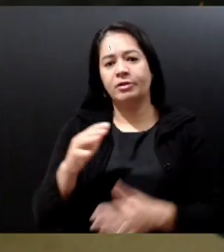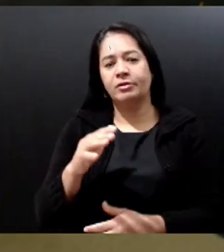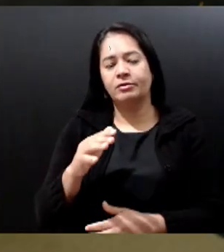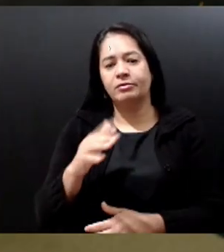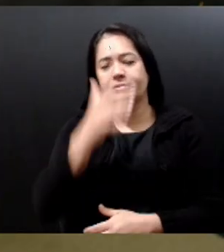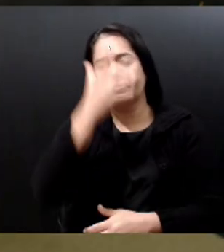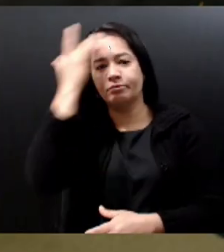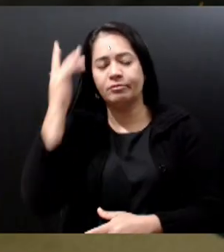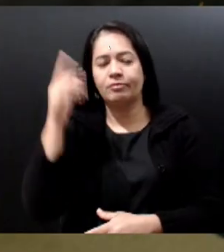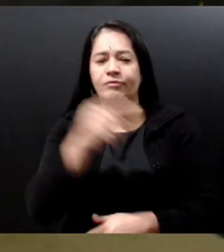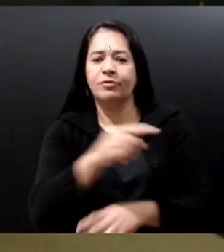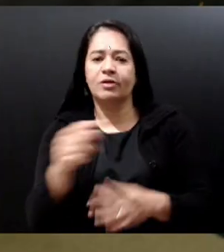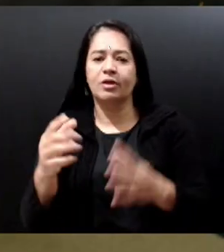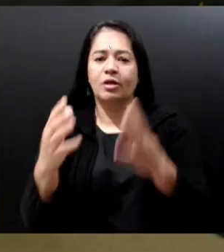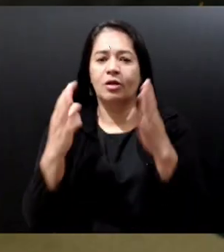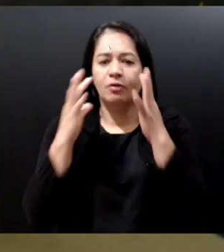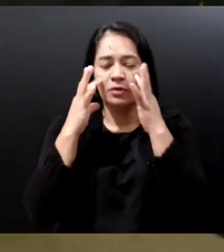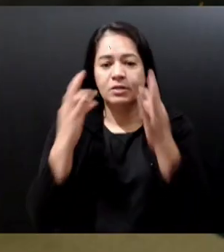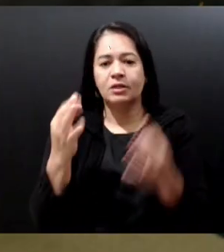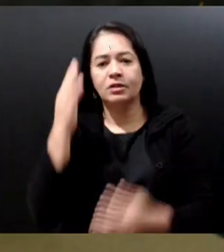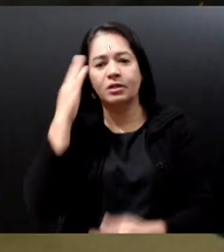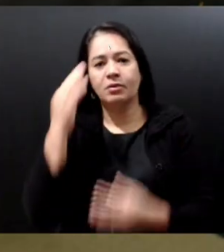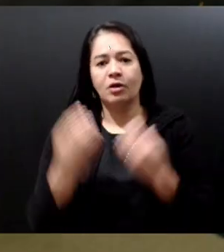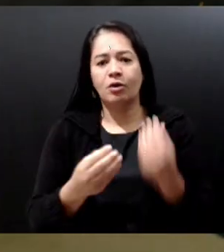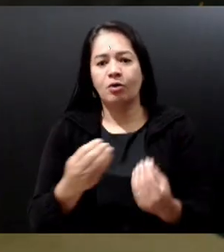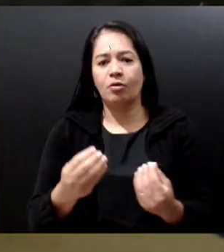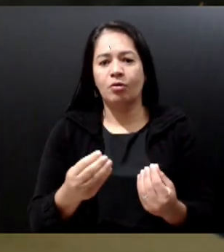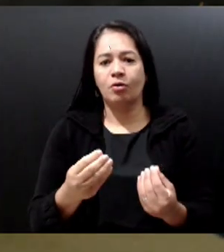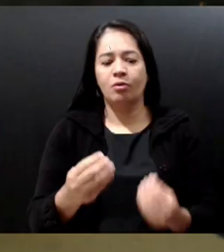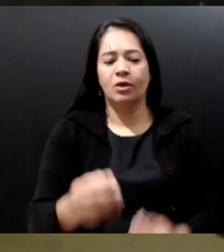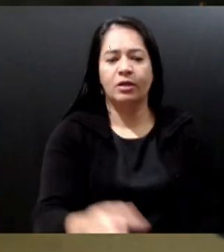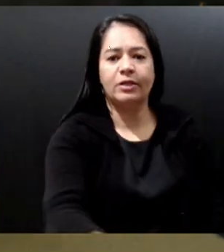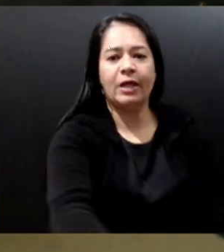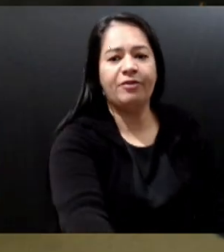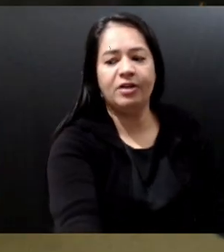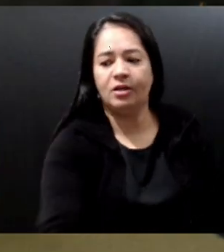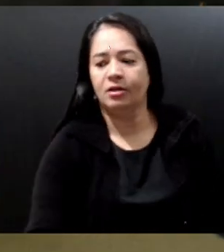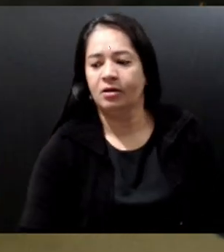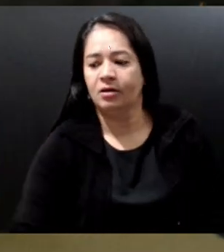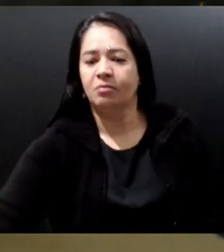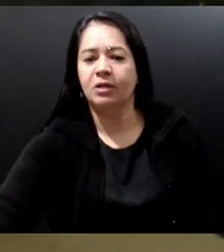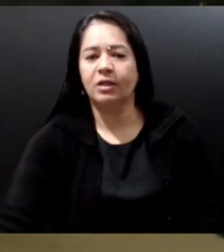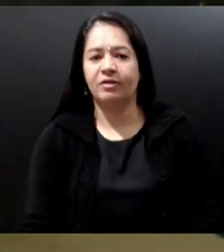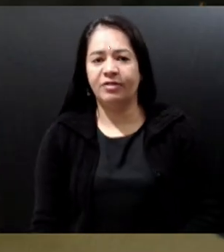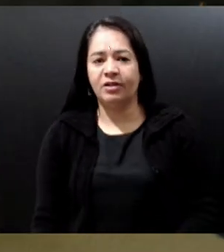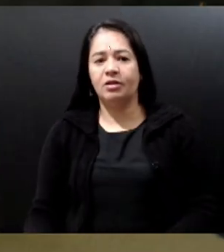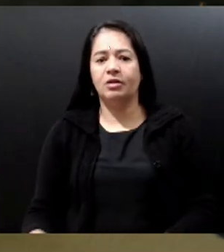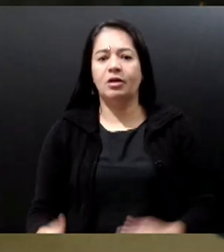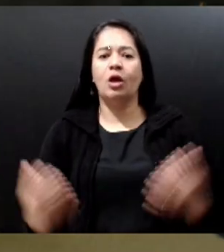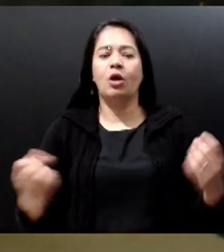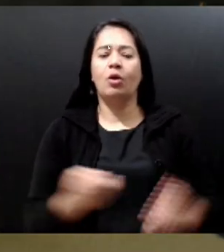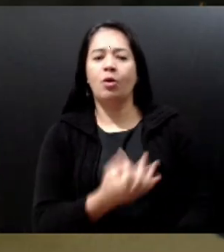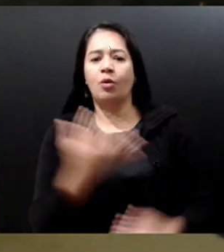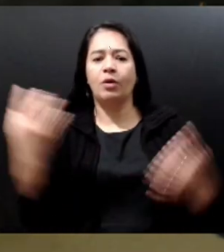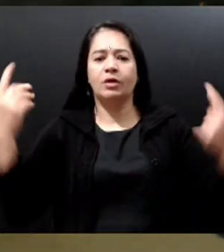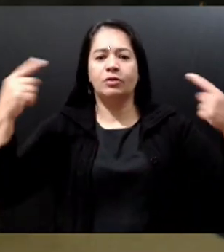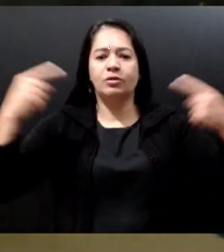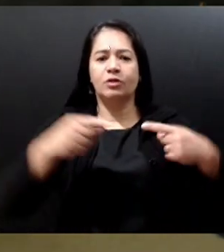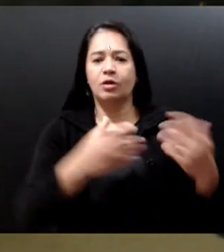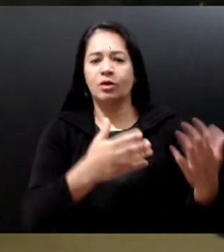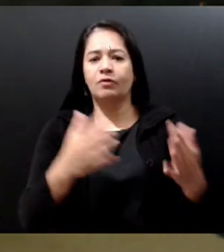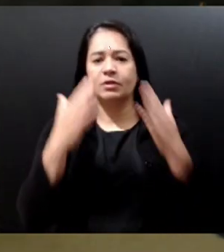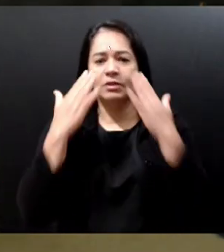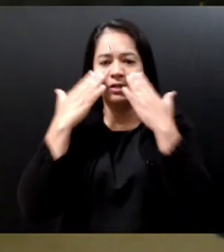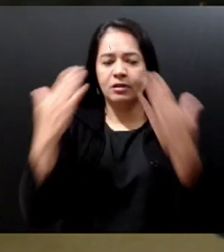para saber aí como é que está na sua casa, como é a sua família, quais os desafios que vocês enfrentam. Mande sua mensagem